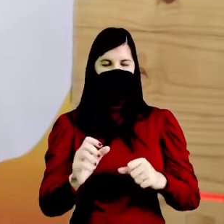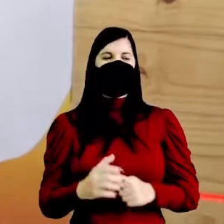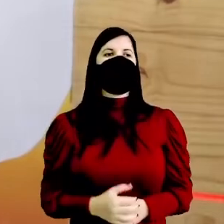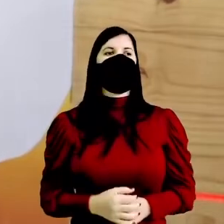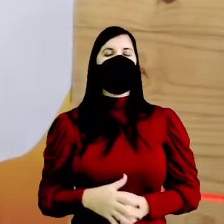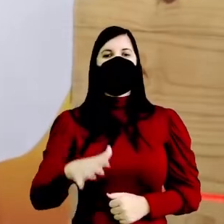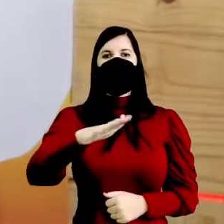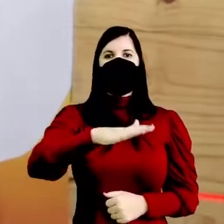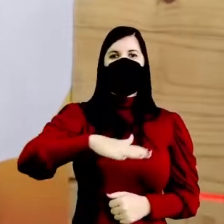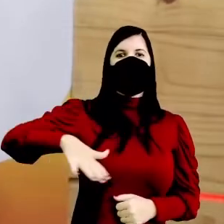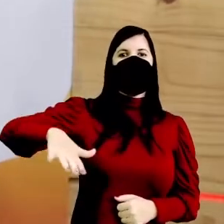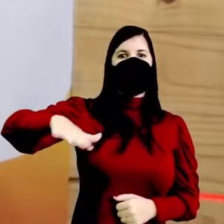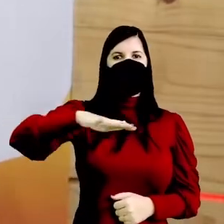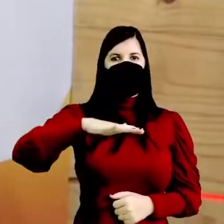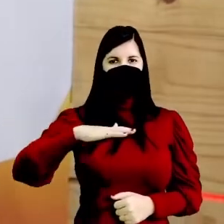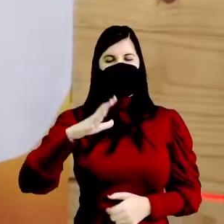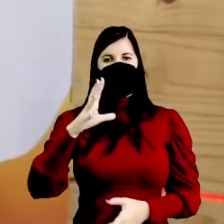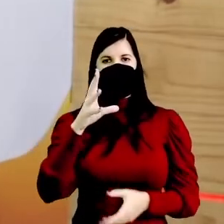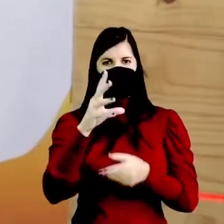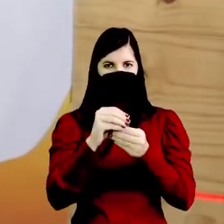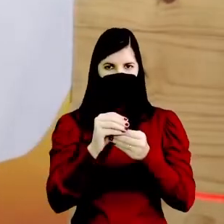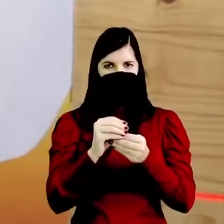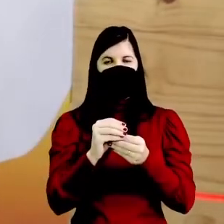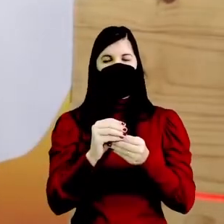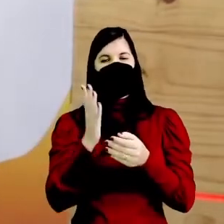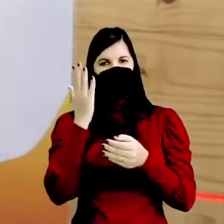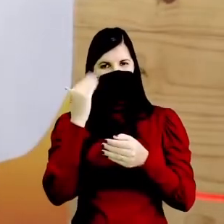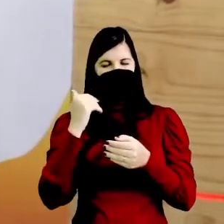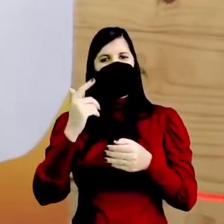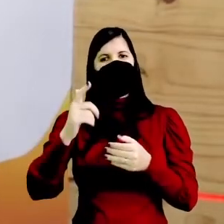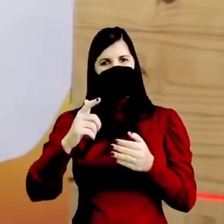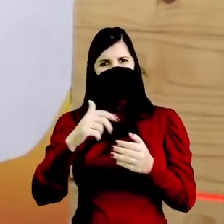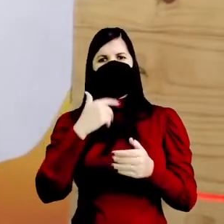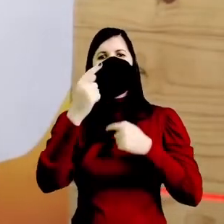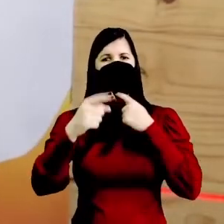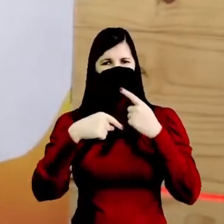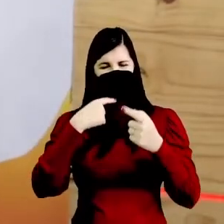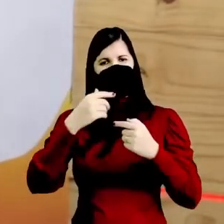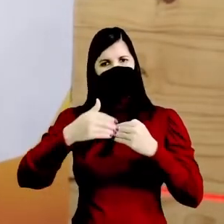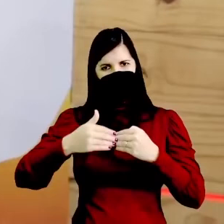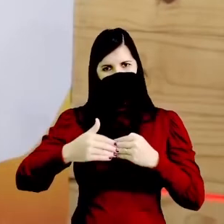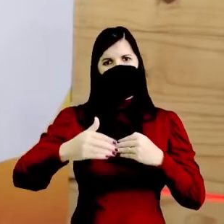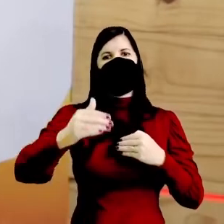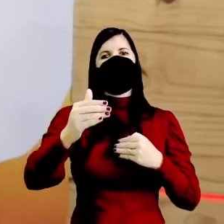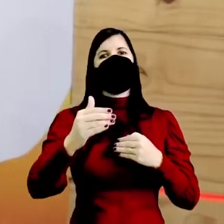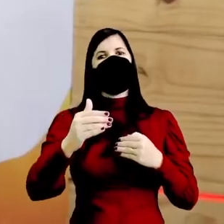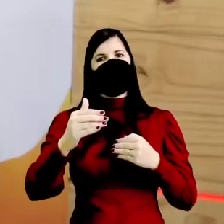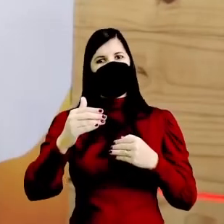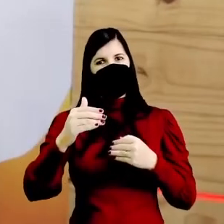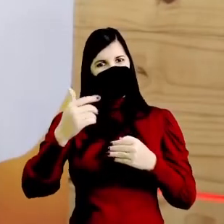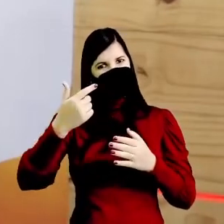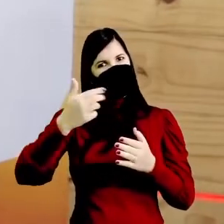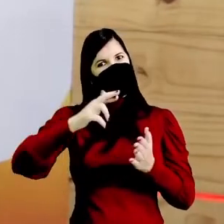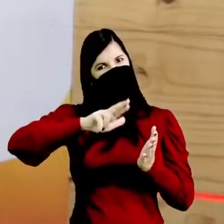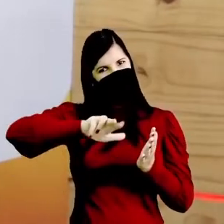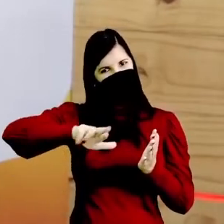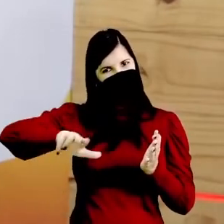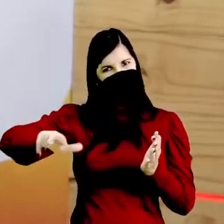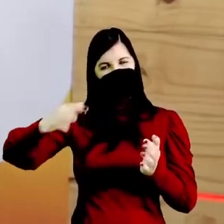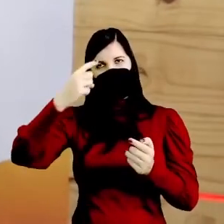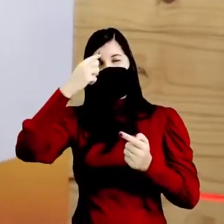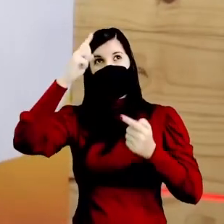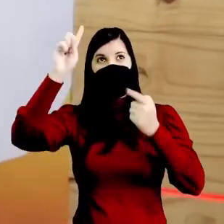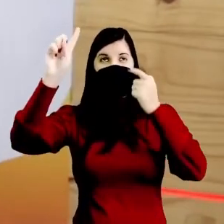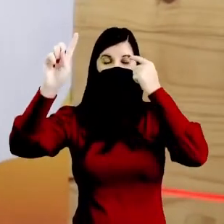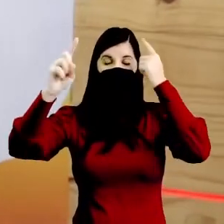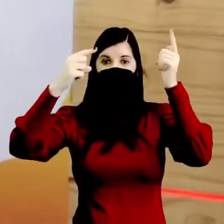pincelou aqui rapidinho esses pontos, mas eu sei que vão surgir dúvidas, você já vai ficar cheio de sementinha na cabeça. E é